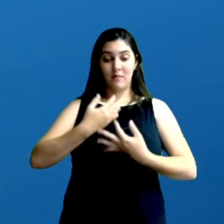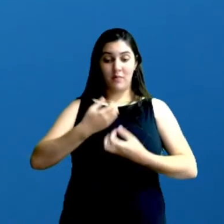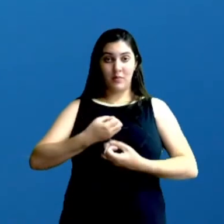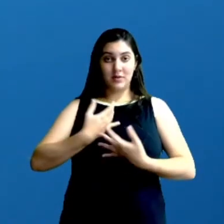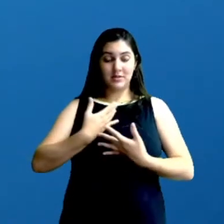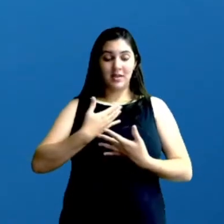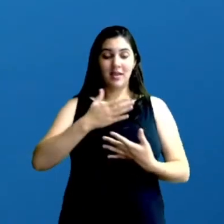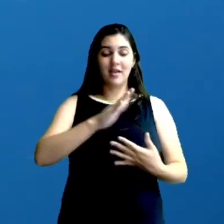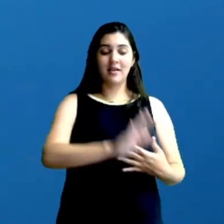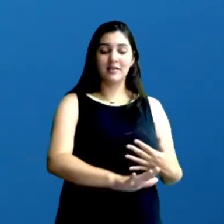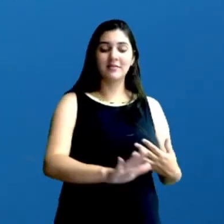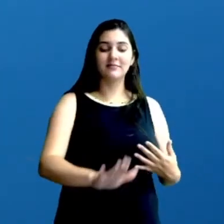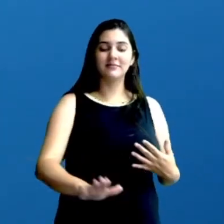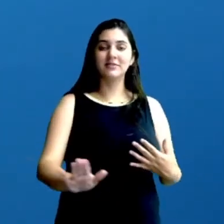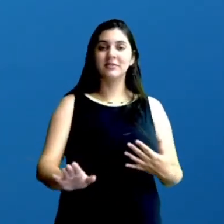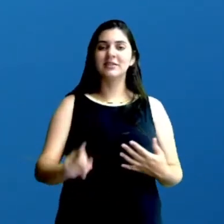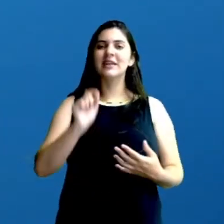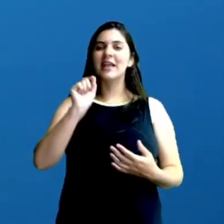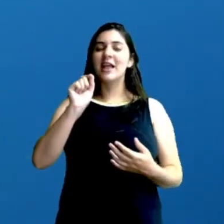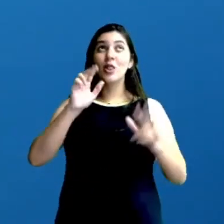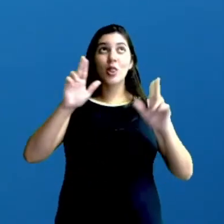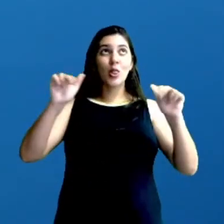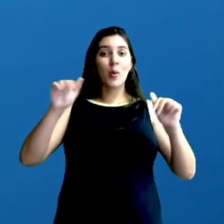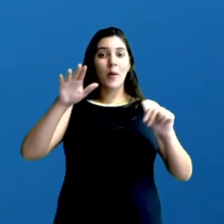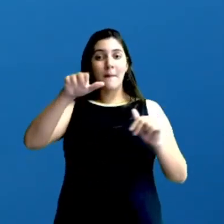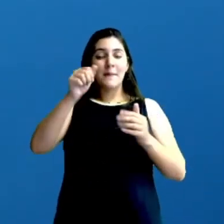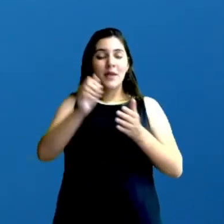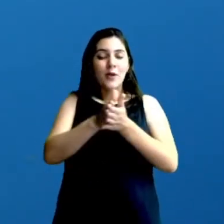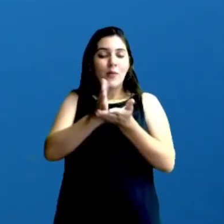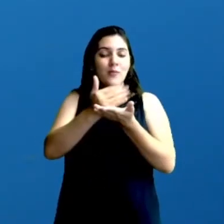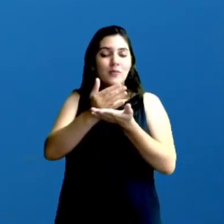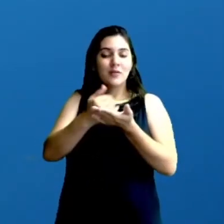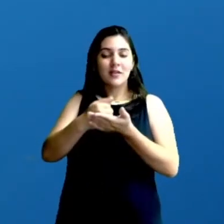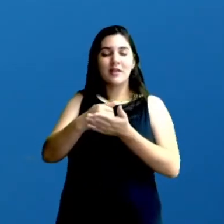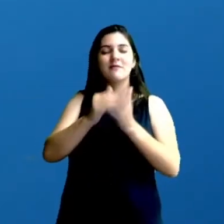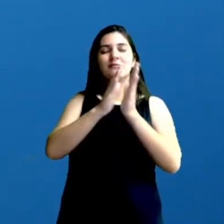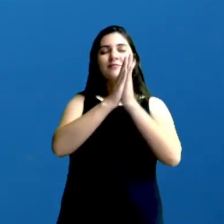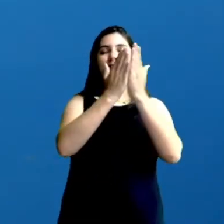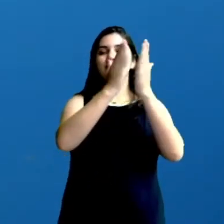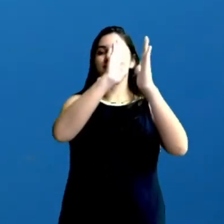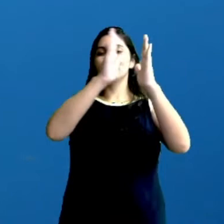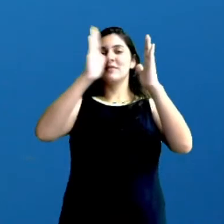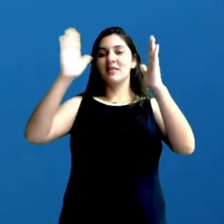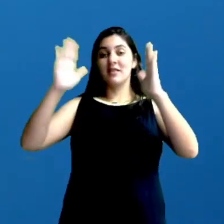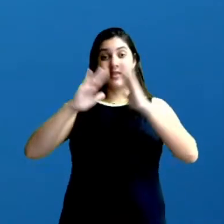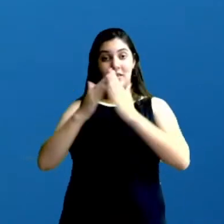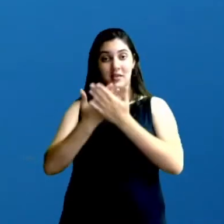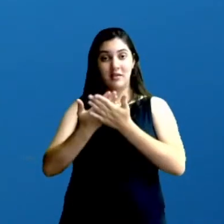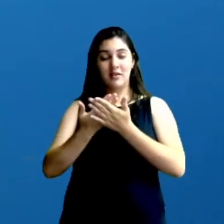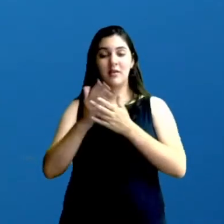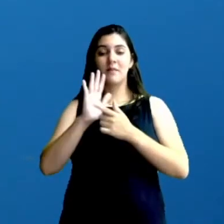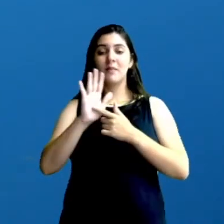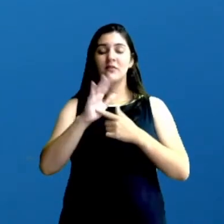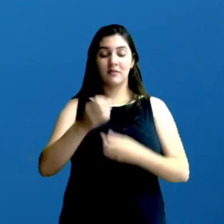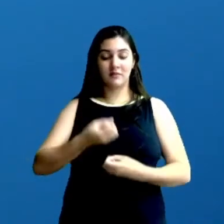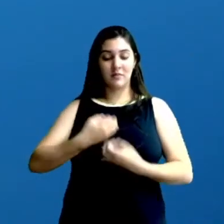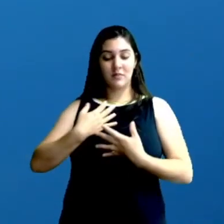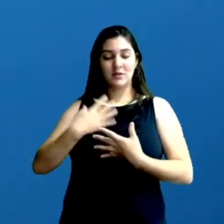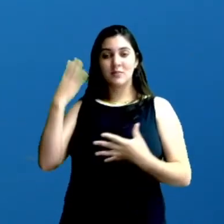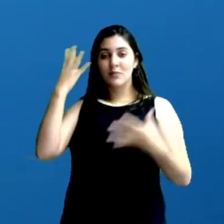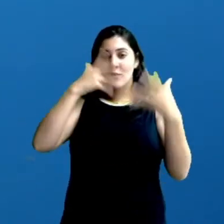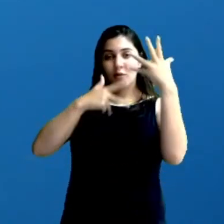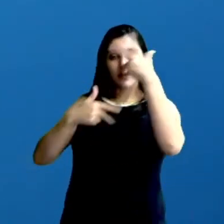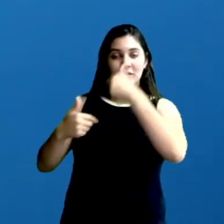infantis né quem nunca pegou um livro lá na escola na biblioteca que trazer uma poesia é